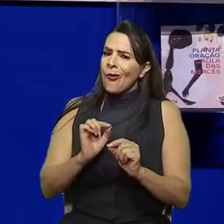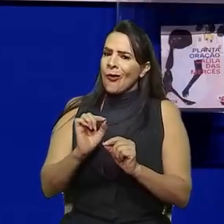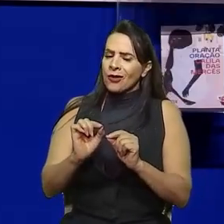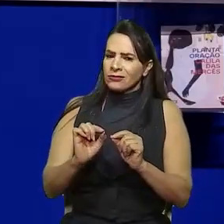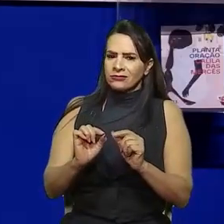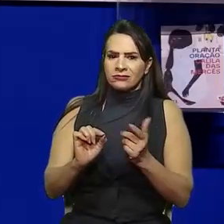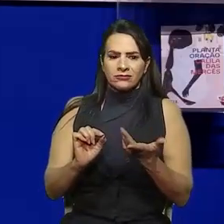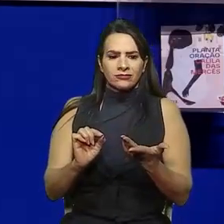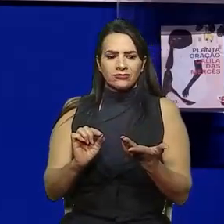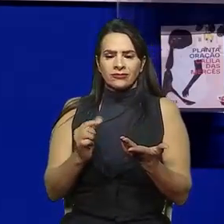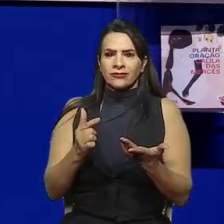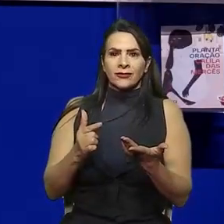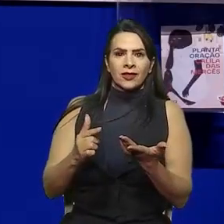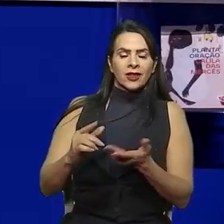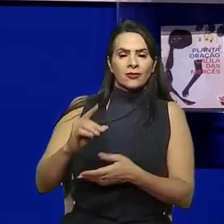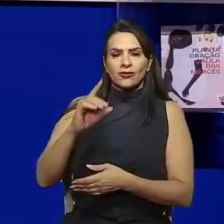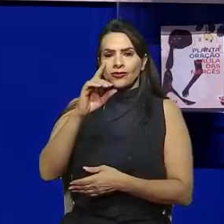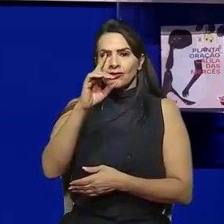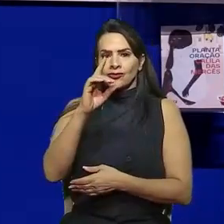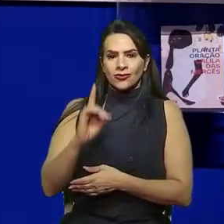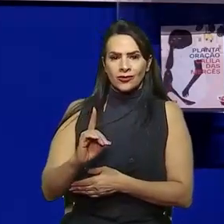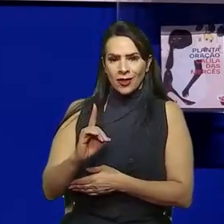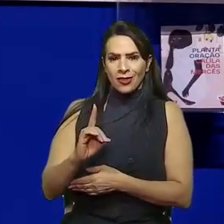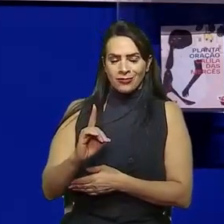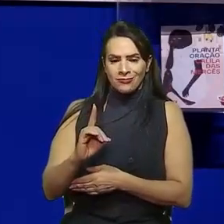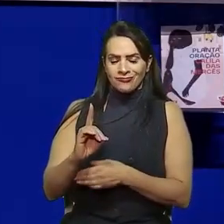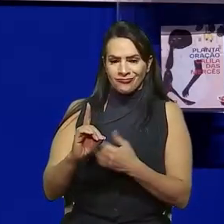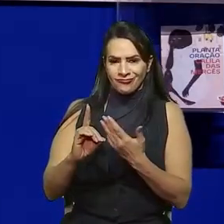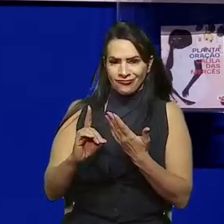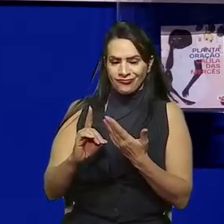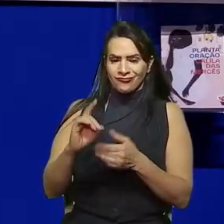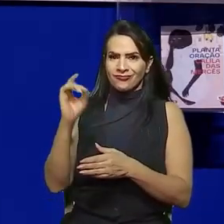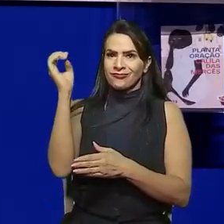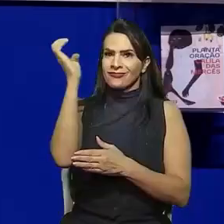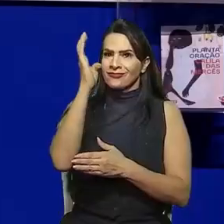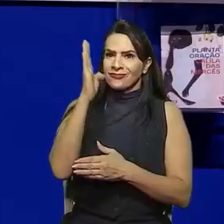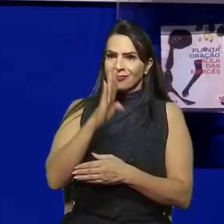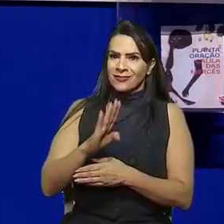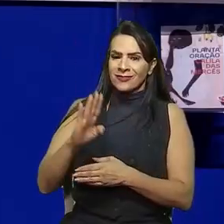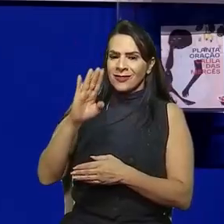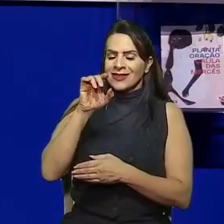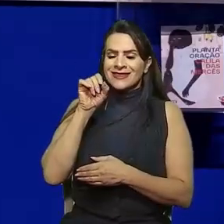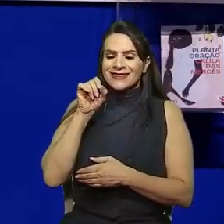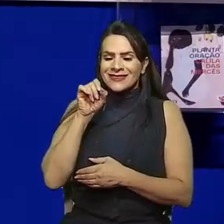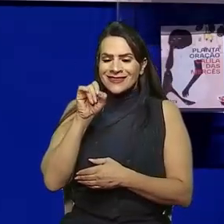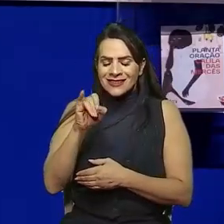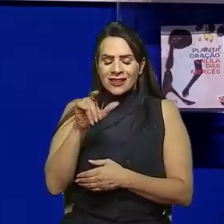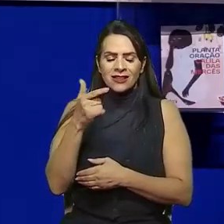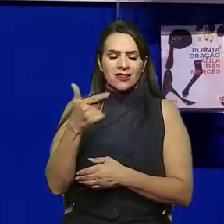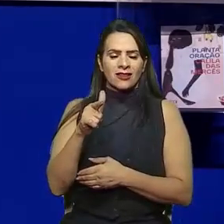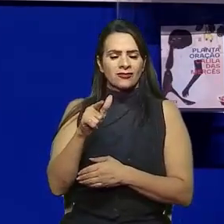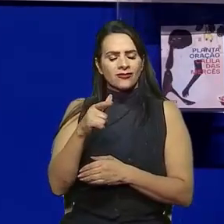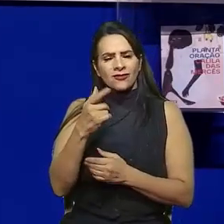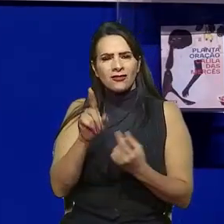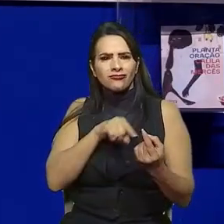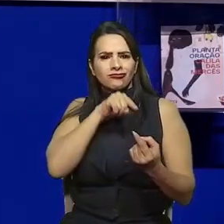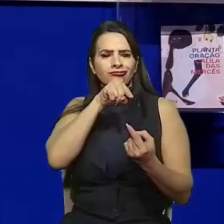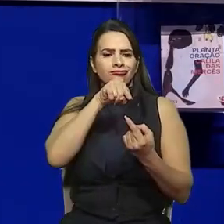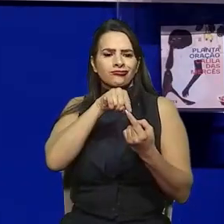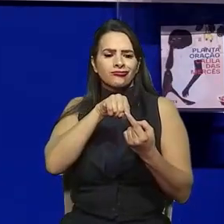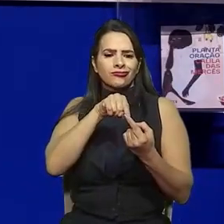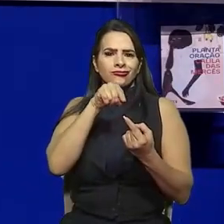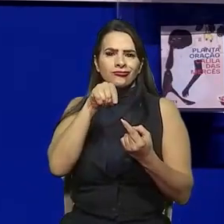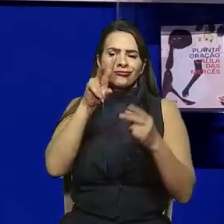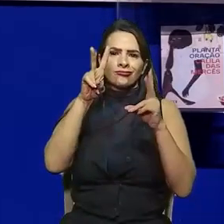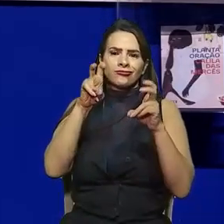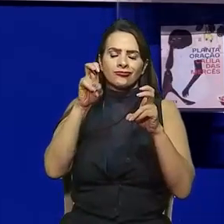direito brasileiro se ele não for do candomblé, sabe? Se ele